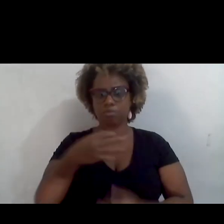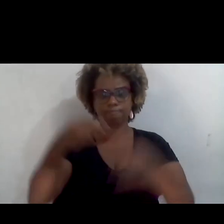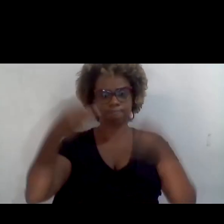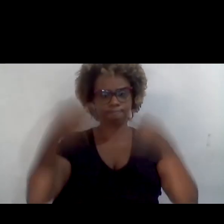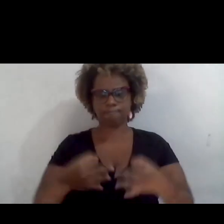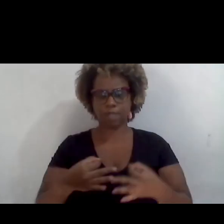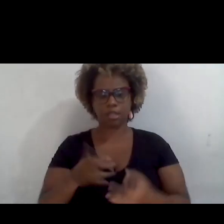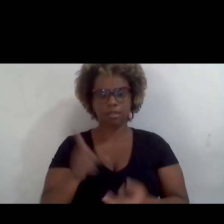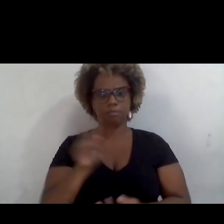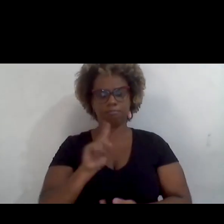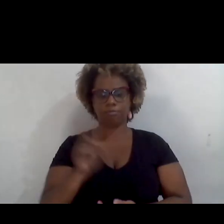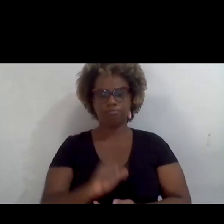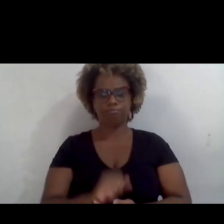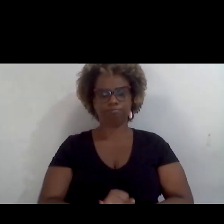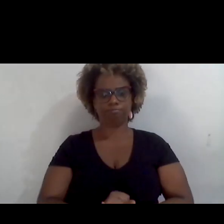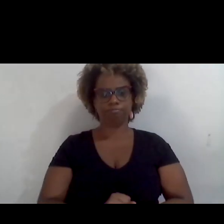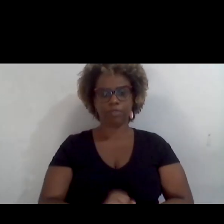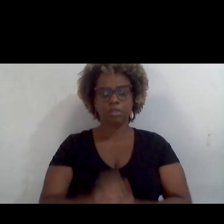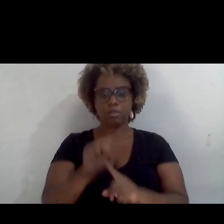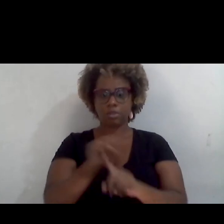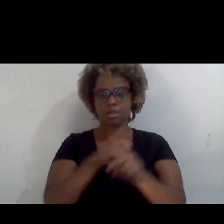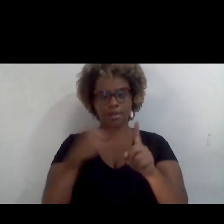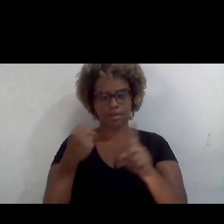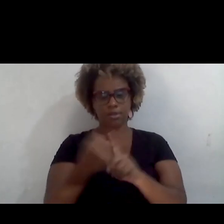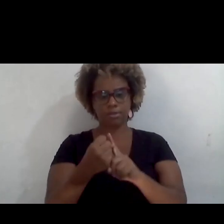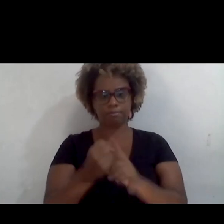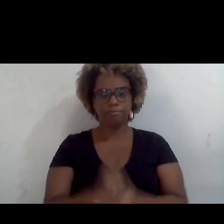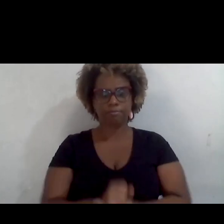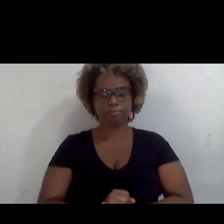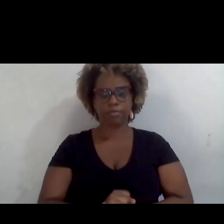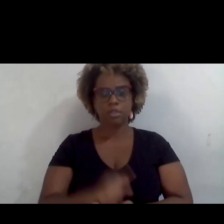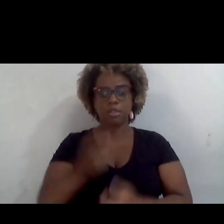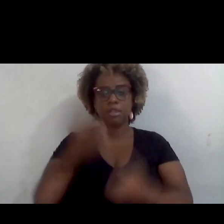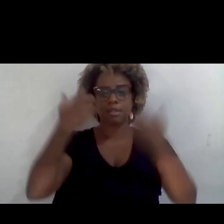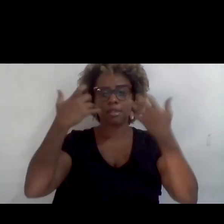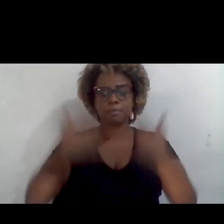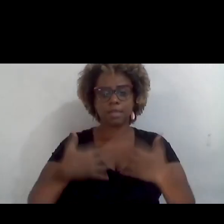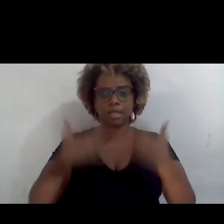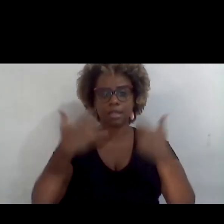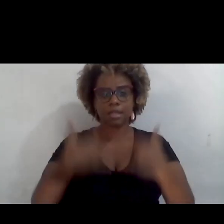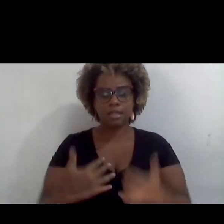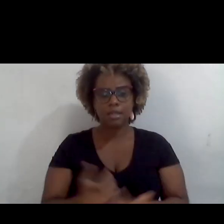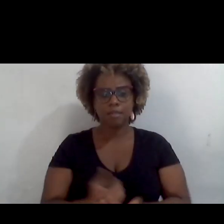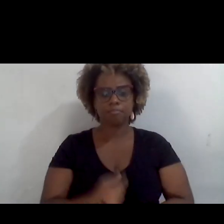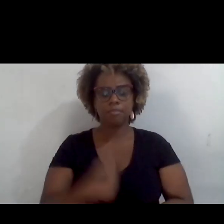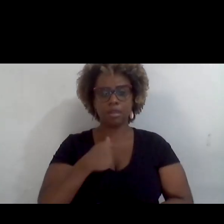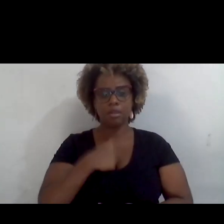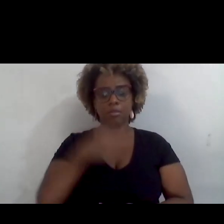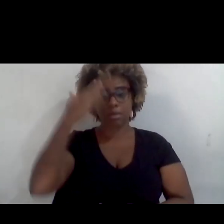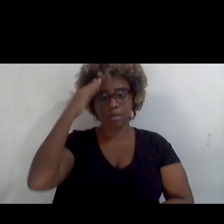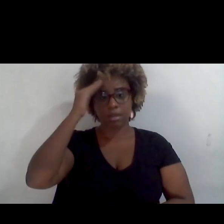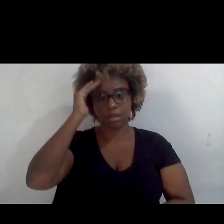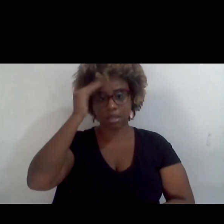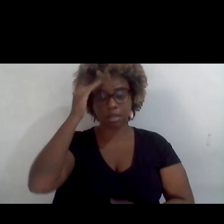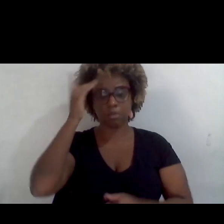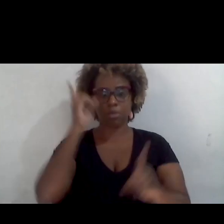sociedade civil. Aí, quando você fala de ações estruturantes, eu entendo os encontros,